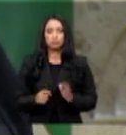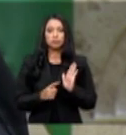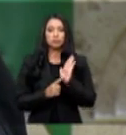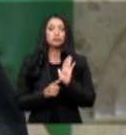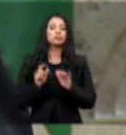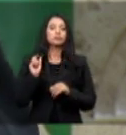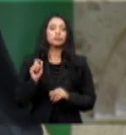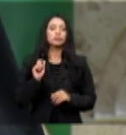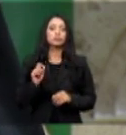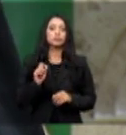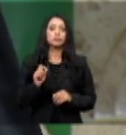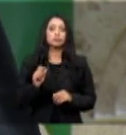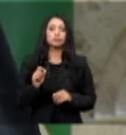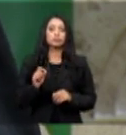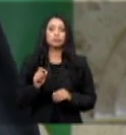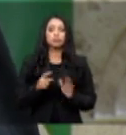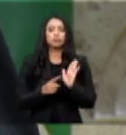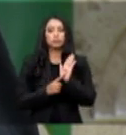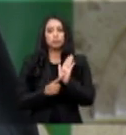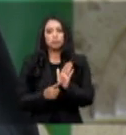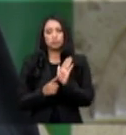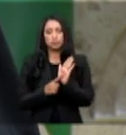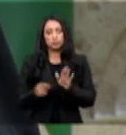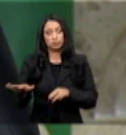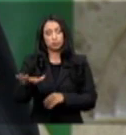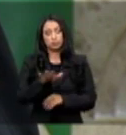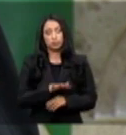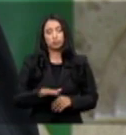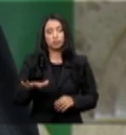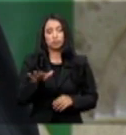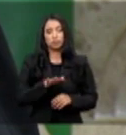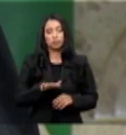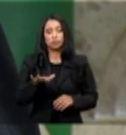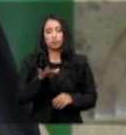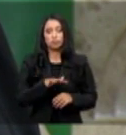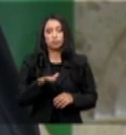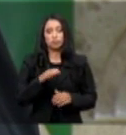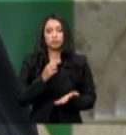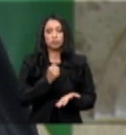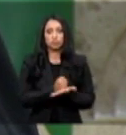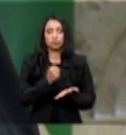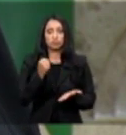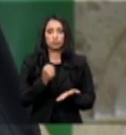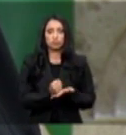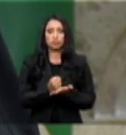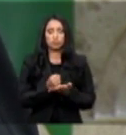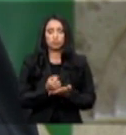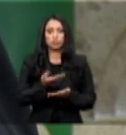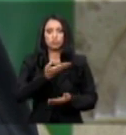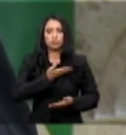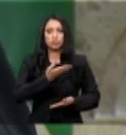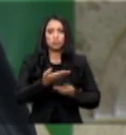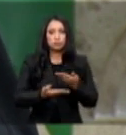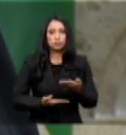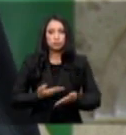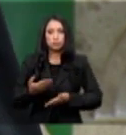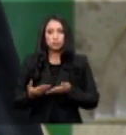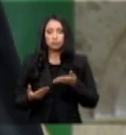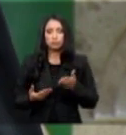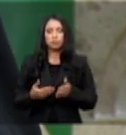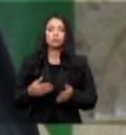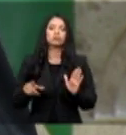apresenta diretrizes gerais para a prorrogação de contratos de parceria definidos na